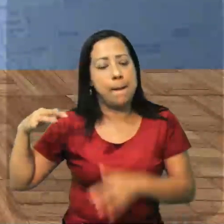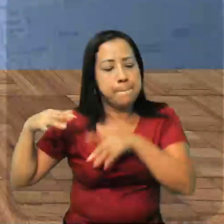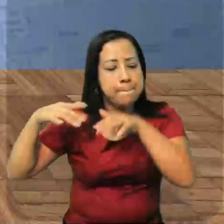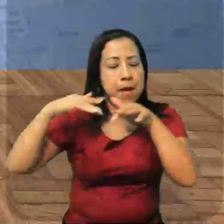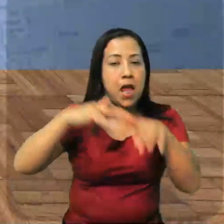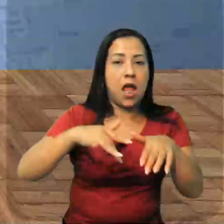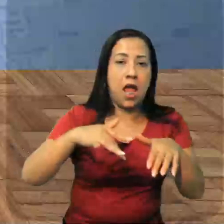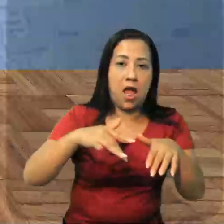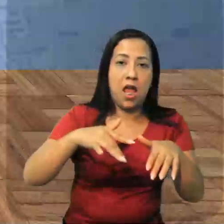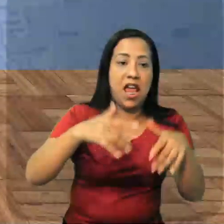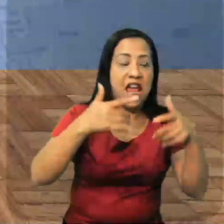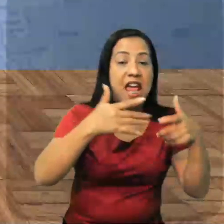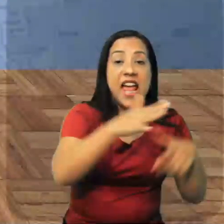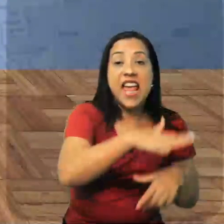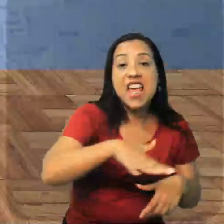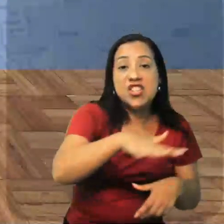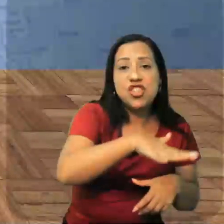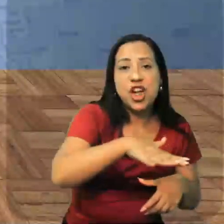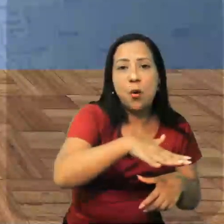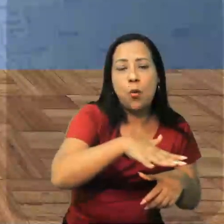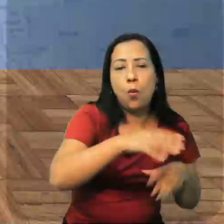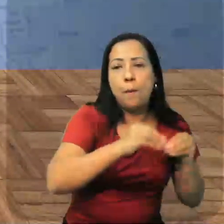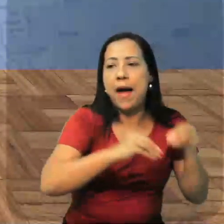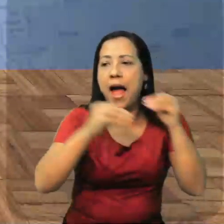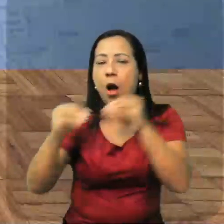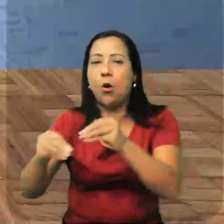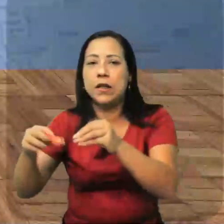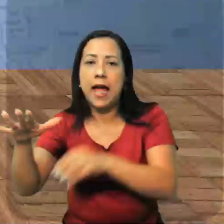Terra. Por isso que eu cito sempre o Brasil.